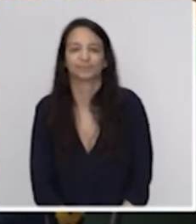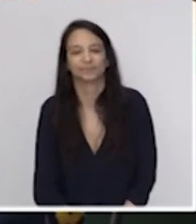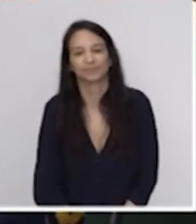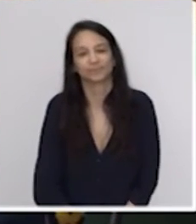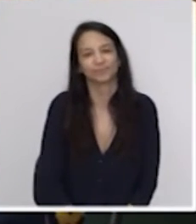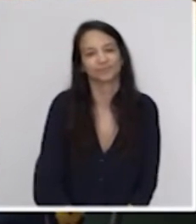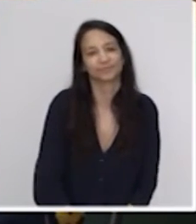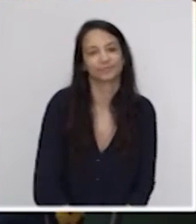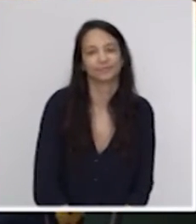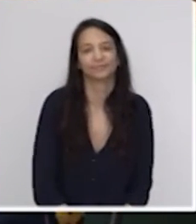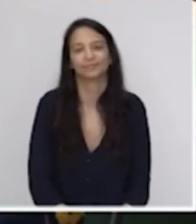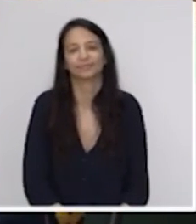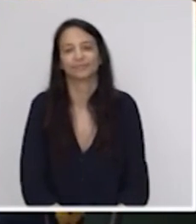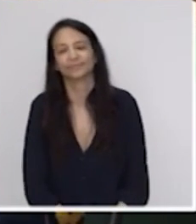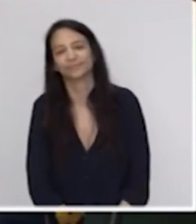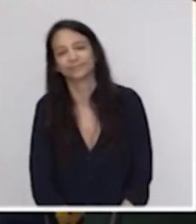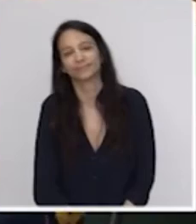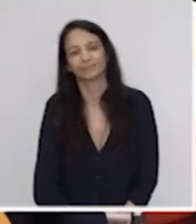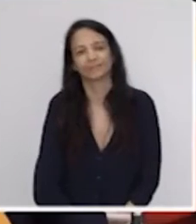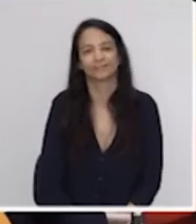Ai, ai, ai.